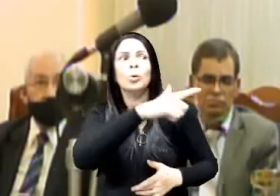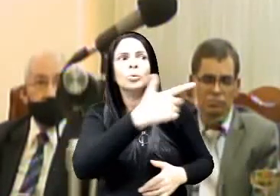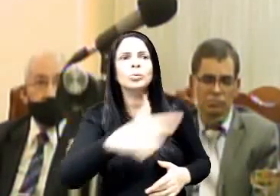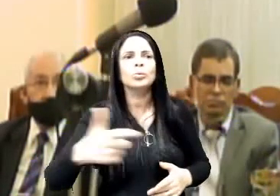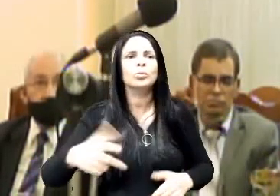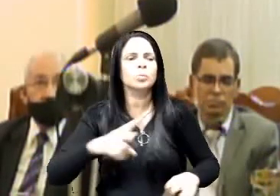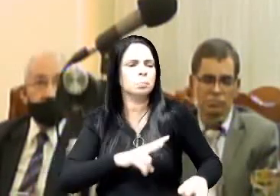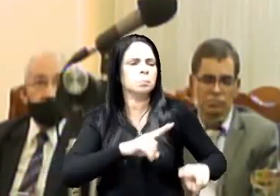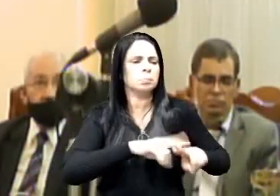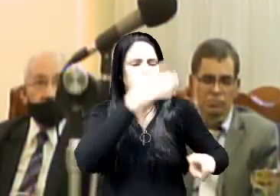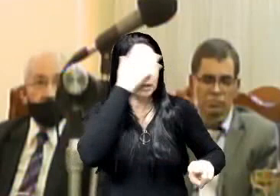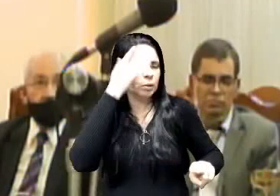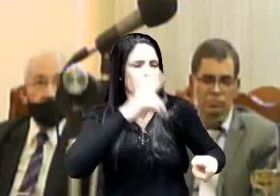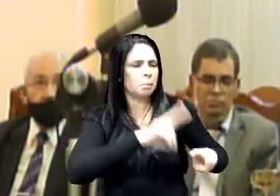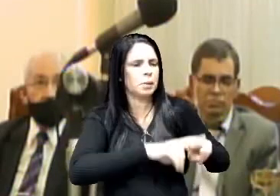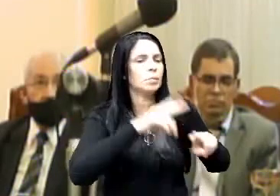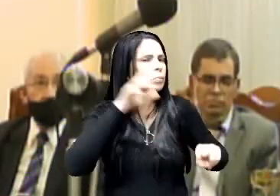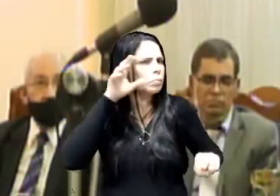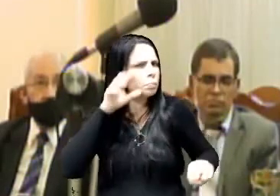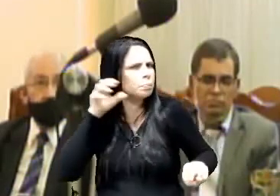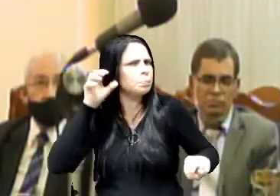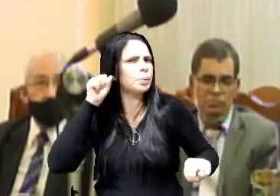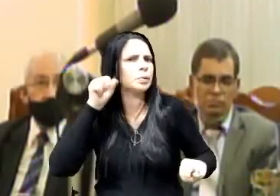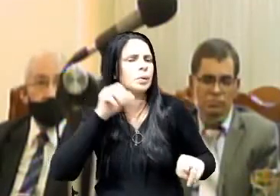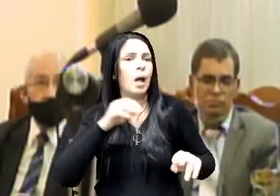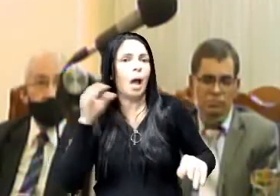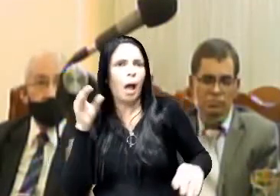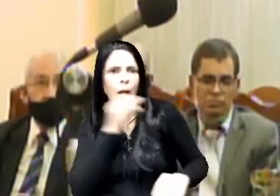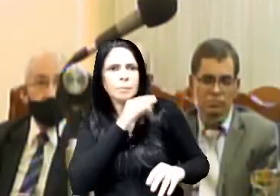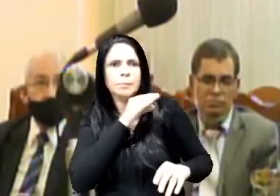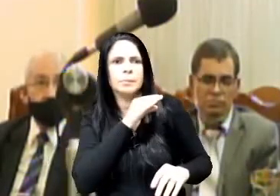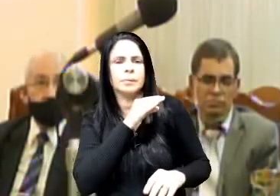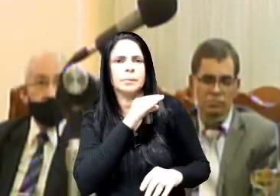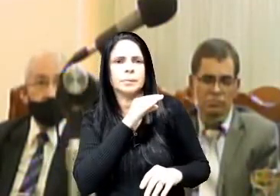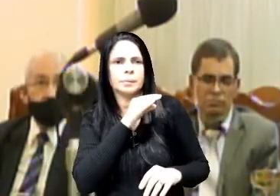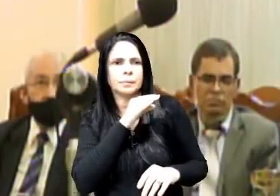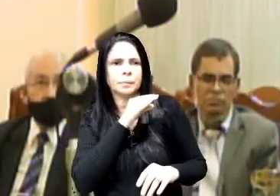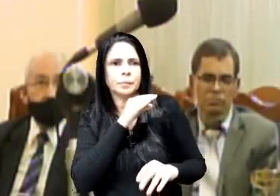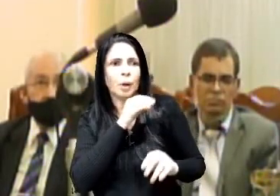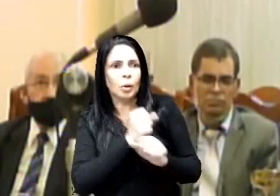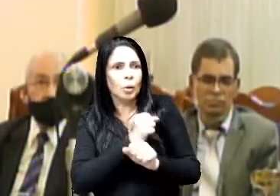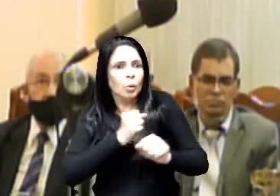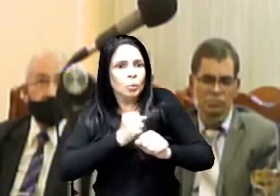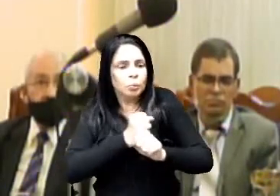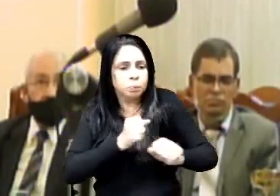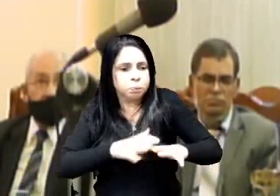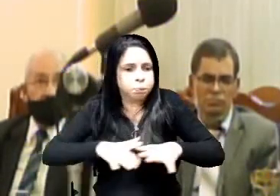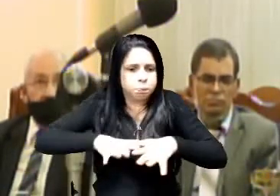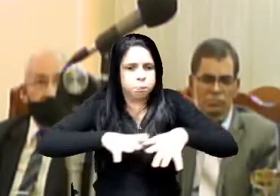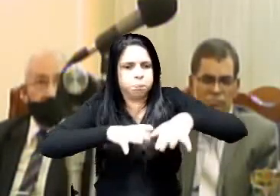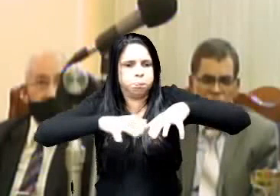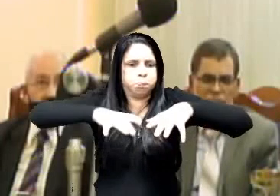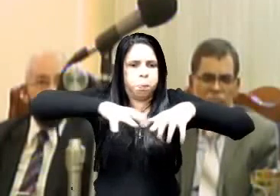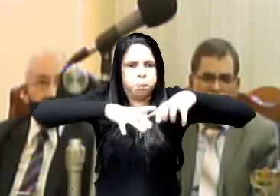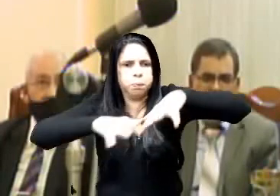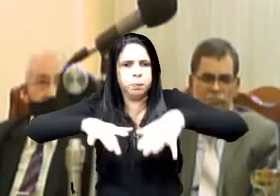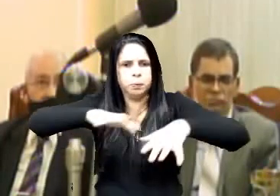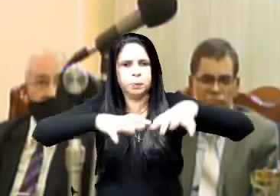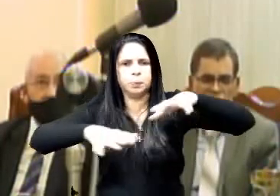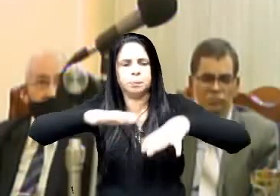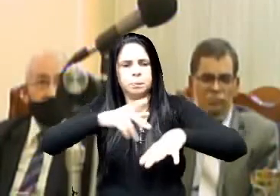escutavam. 26. De repente sobreveio um tão grande terremoto. Vai